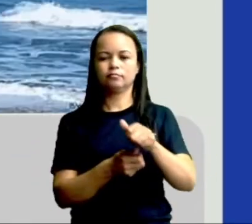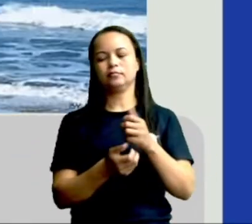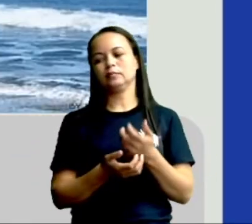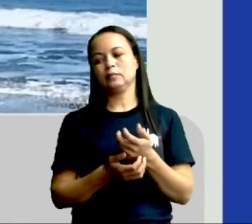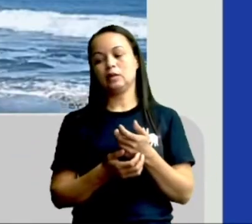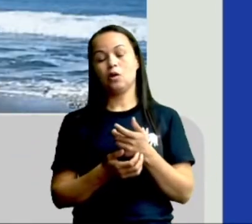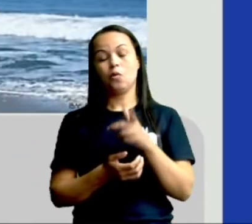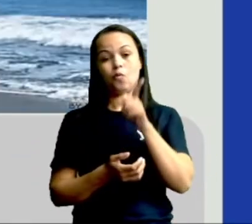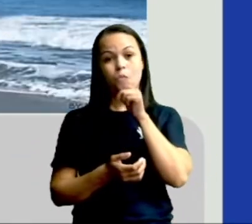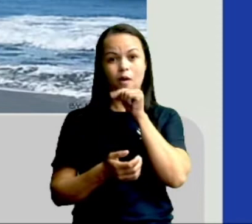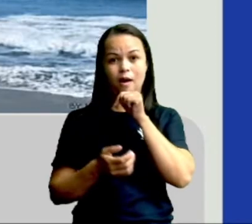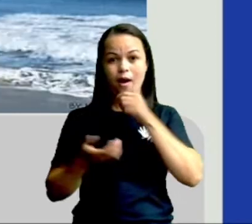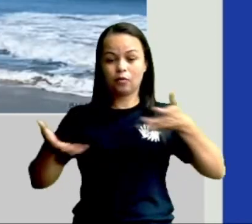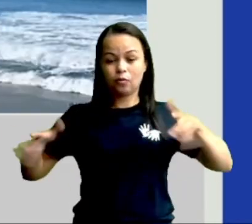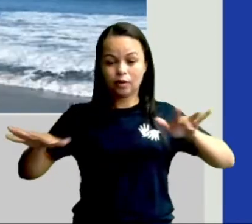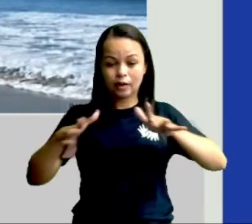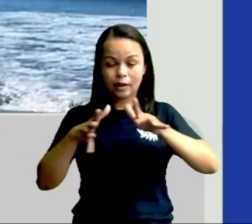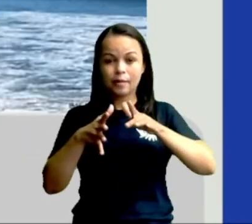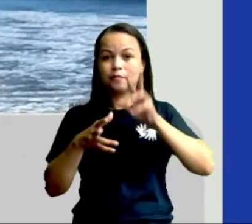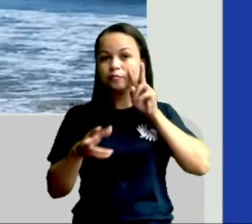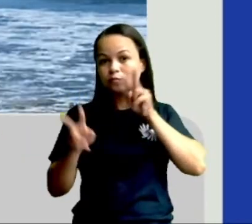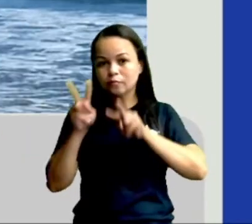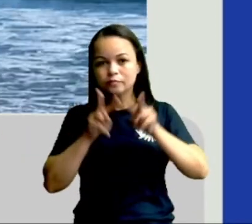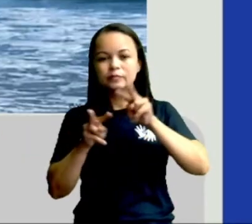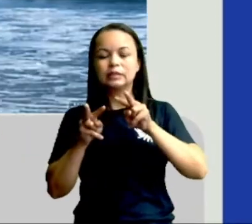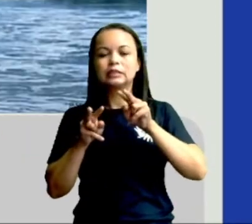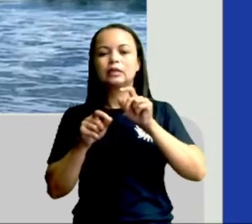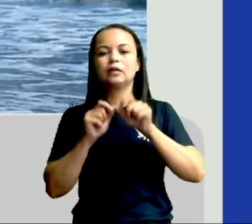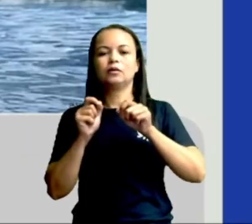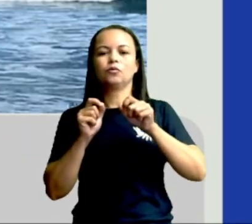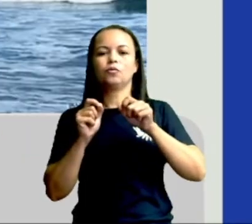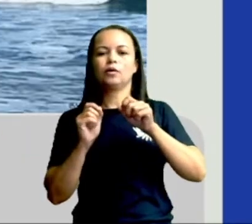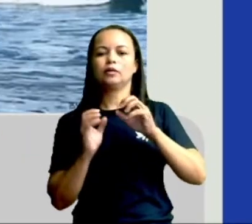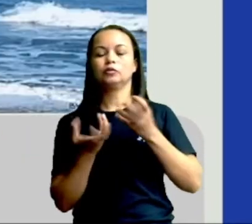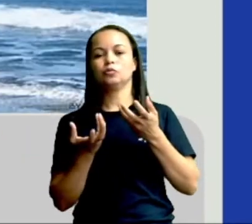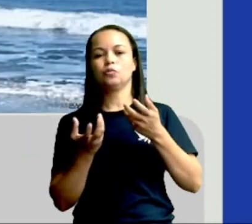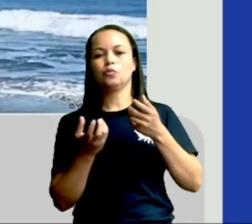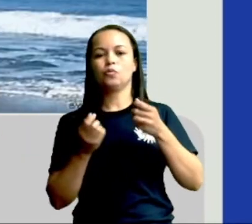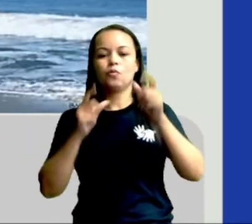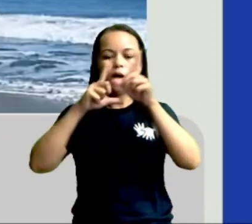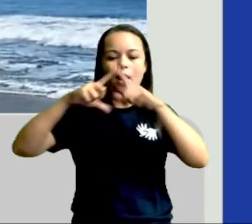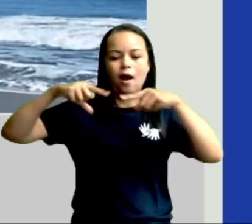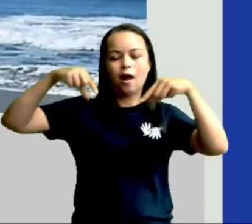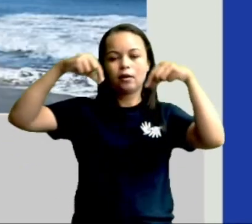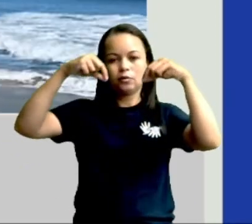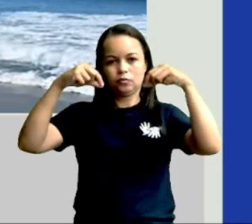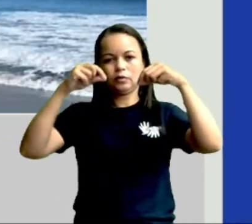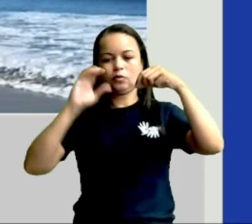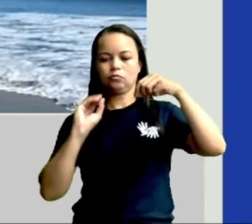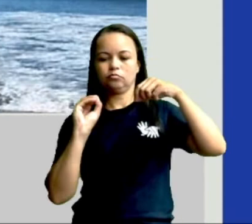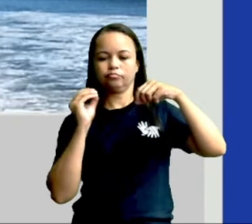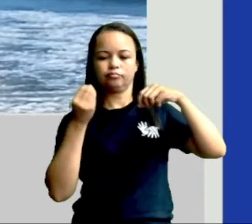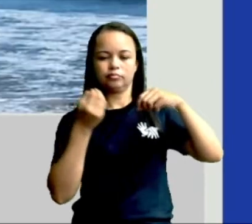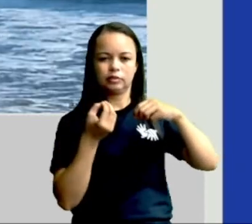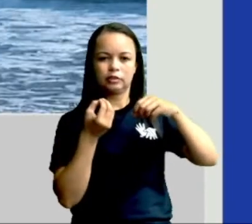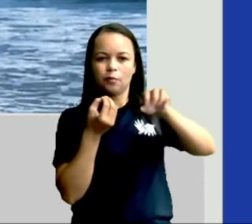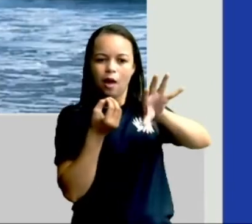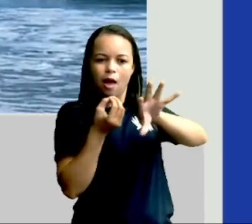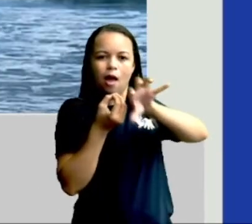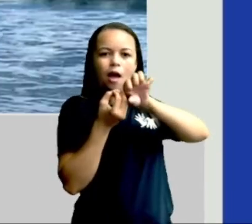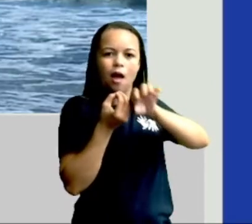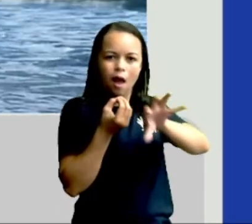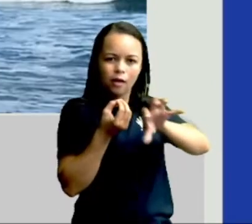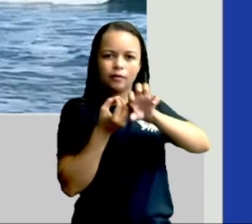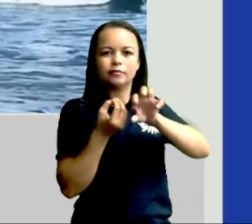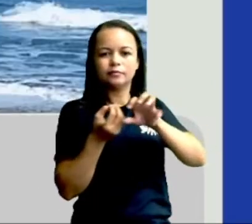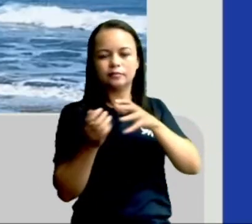mais visível. Quando a Lua gira em torno de nosso planeta, atrai a Terra para si, como se estivesse